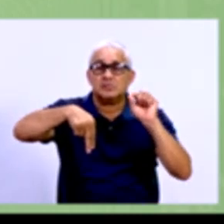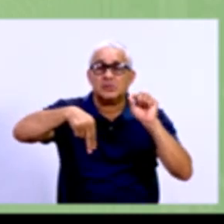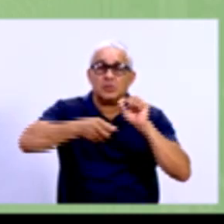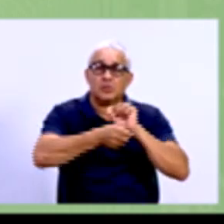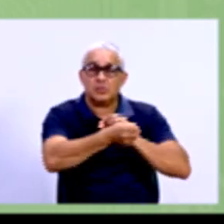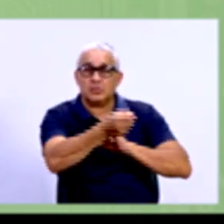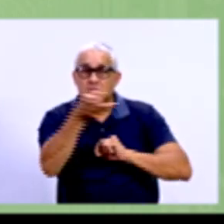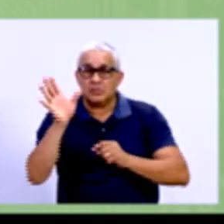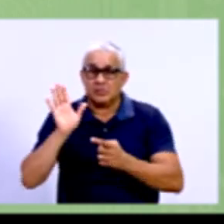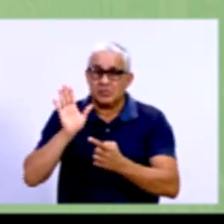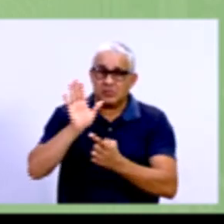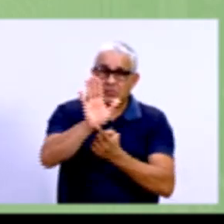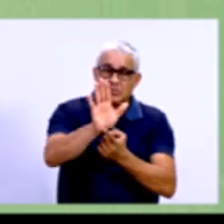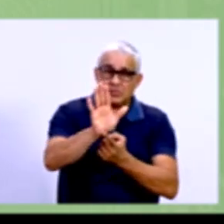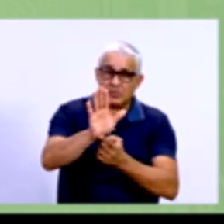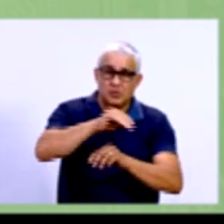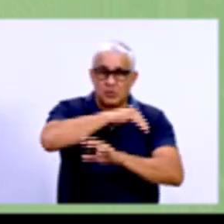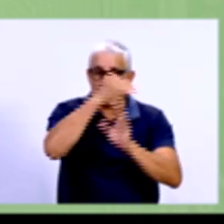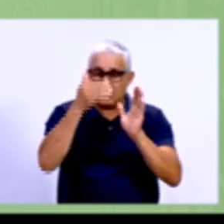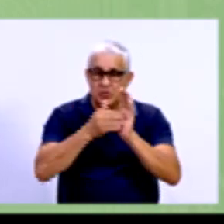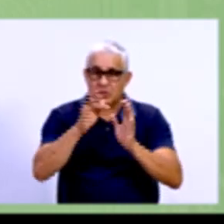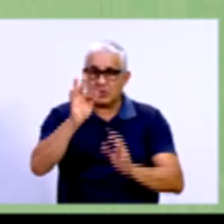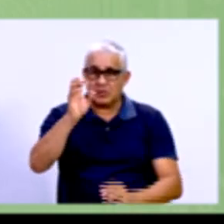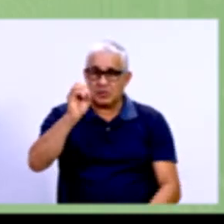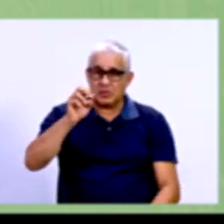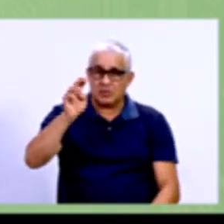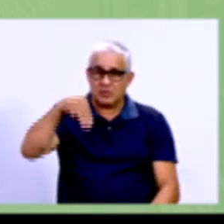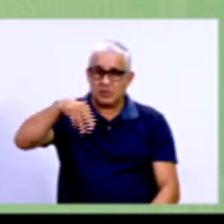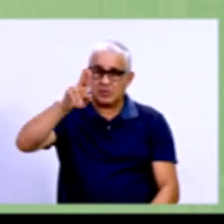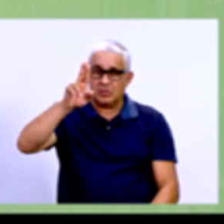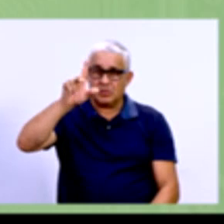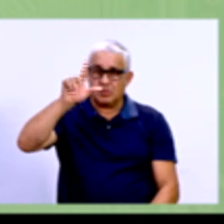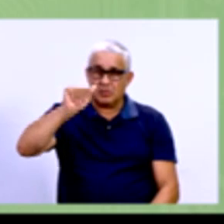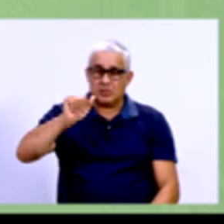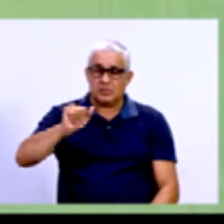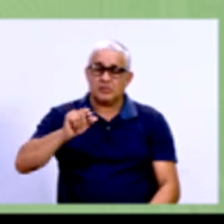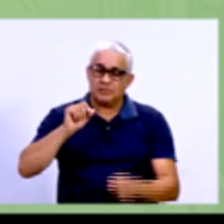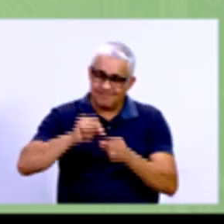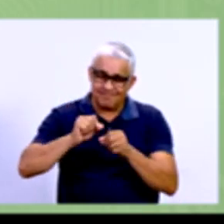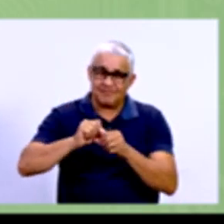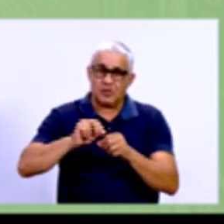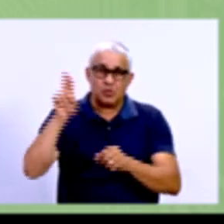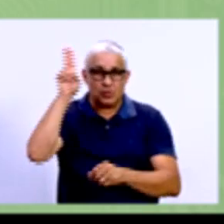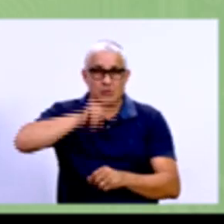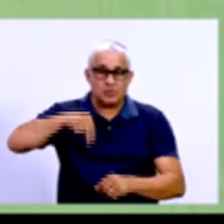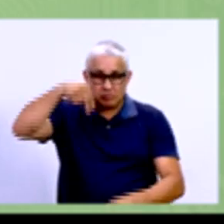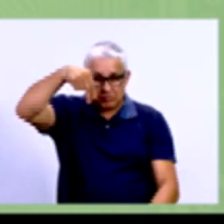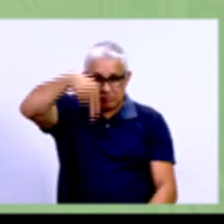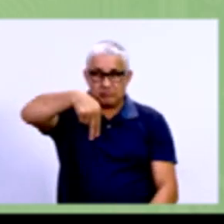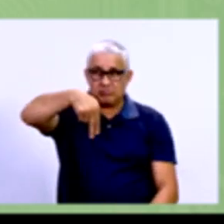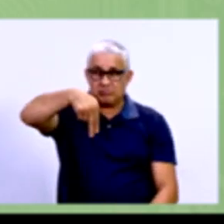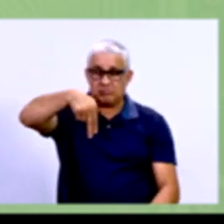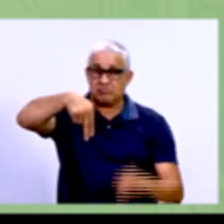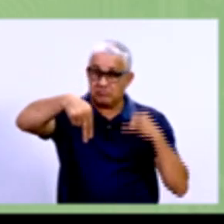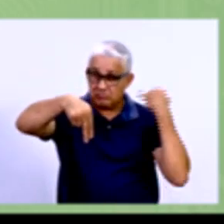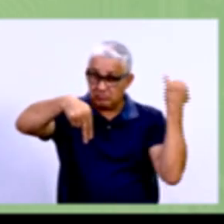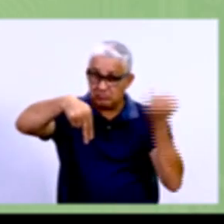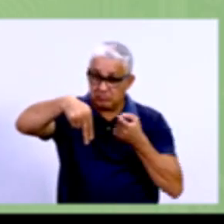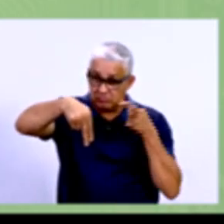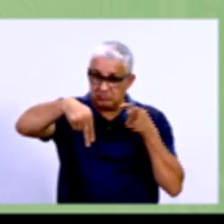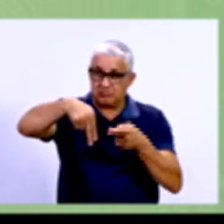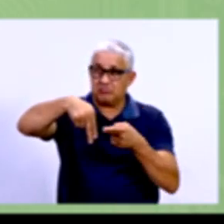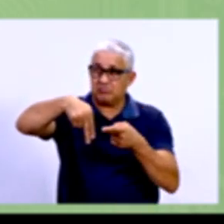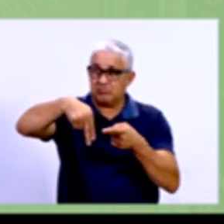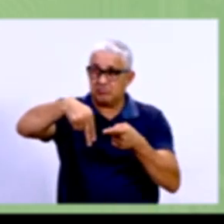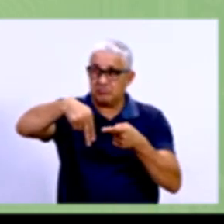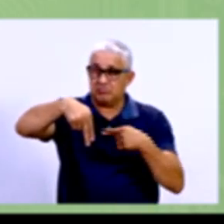pessoal? Em todas as fórmulas que a gente fez durante as nossas aulas, a gente usou o N. Então, para vocês verem como é importante a gente saber,